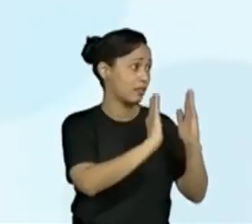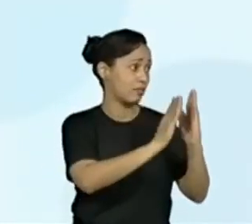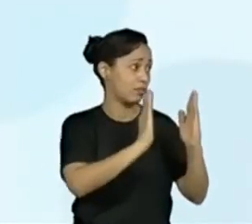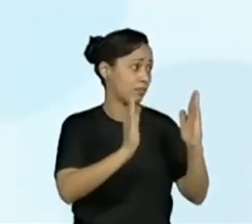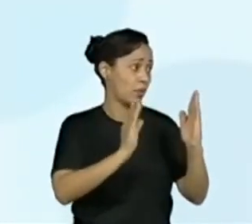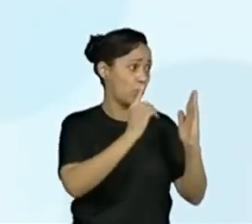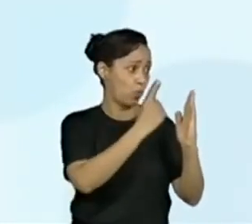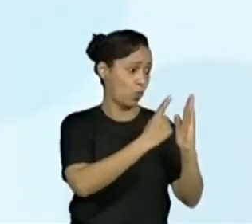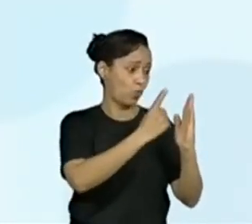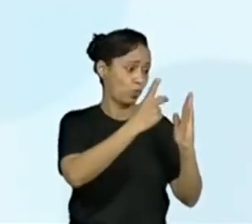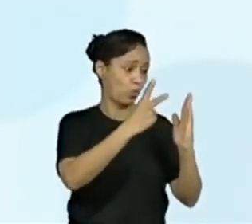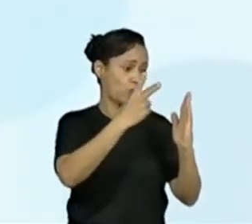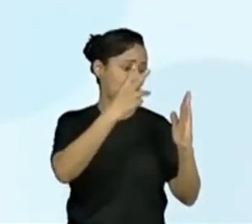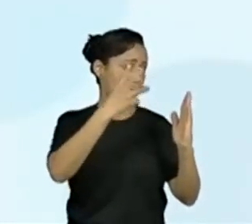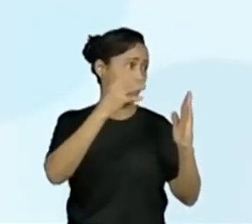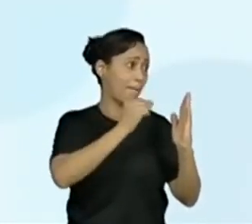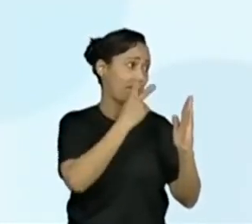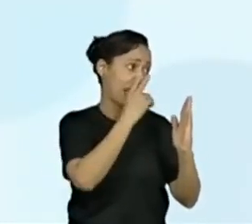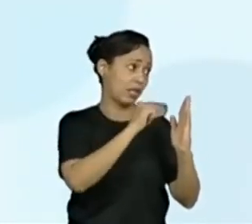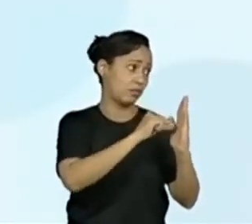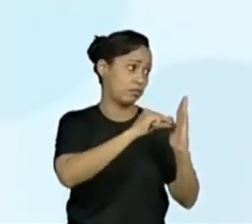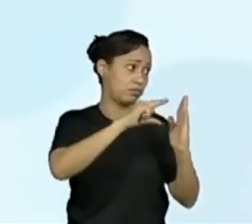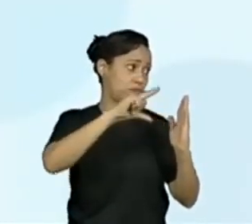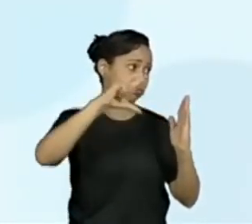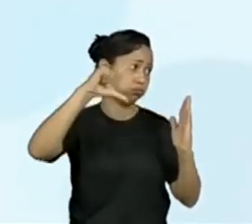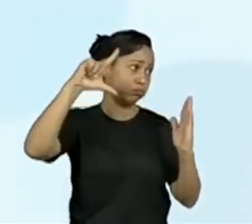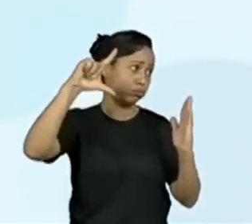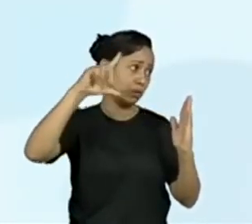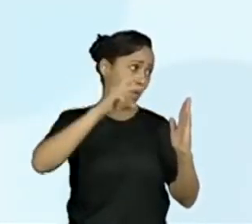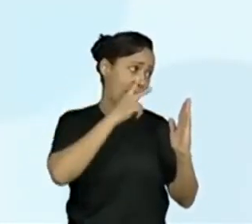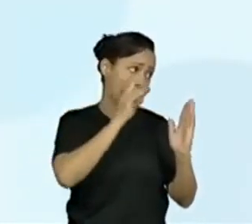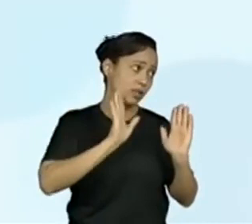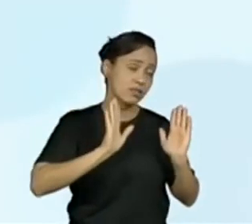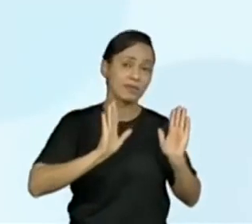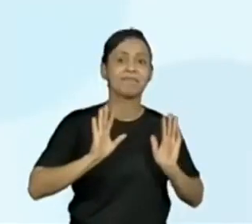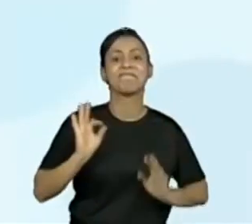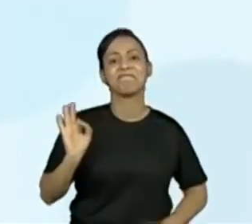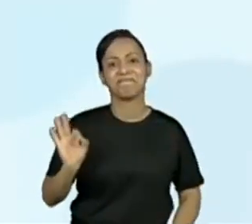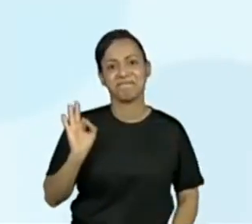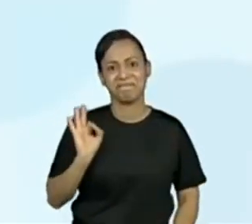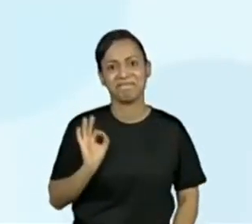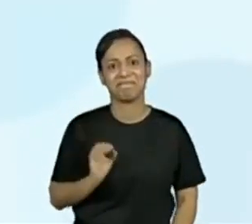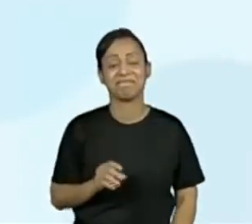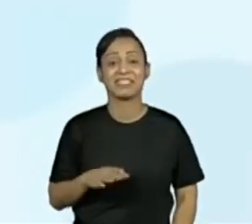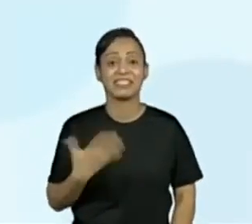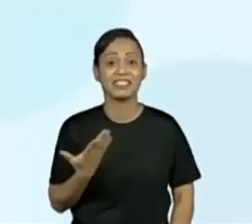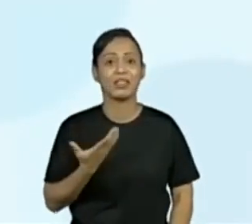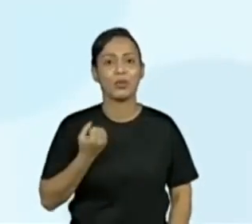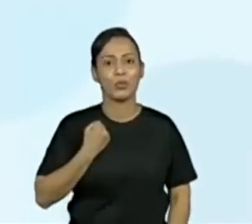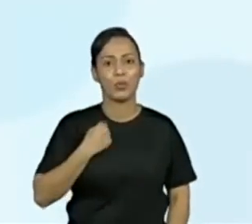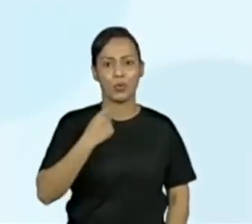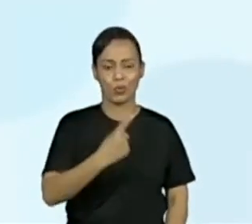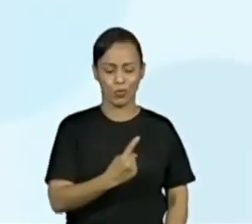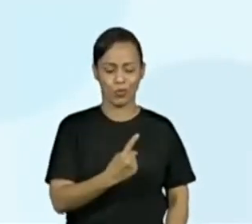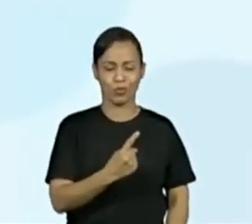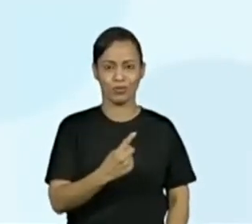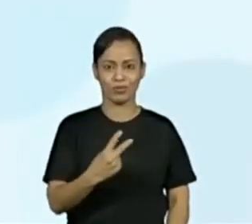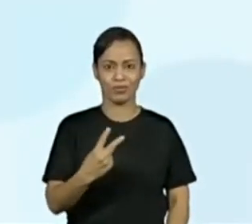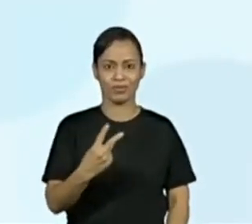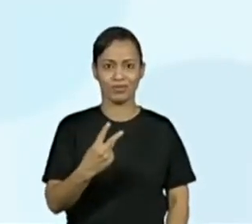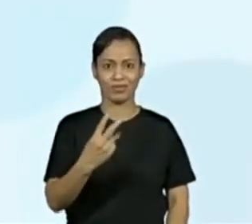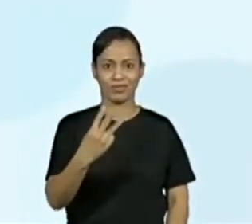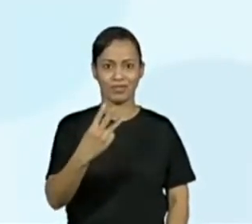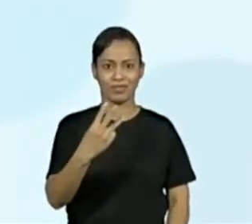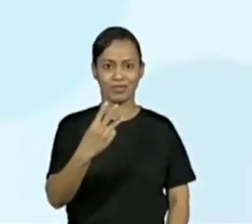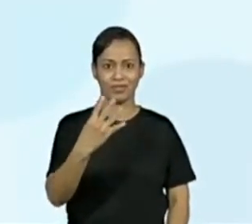sequência crescente aí, não é? Começa pelo número menor ali, o 1, depois nós temos o 2, o